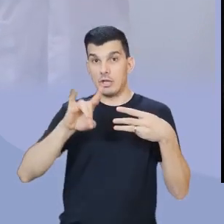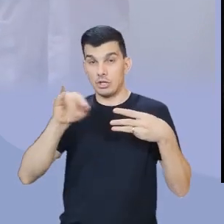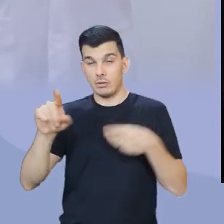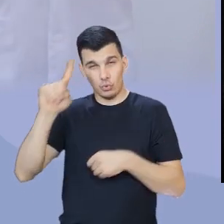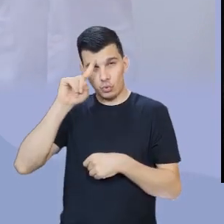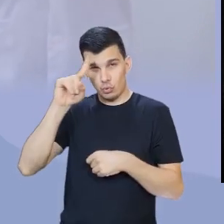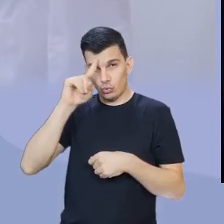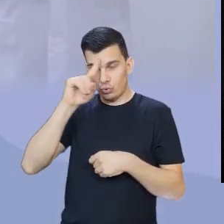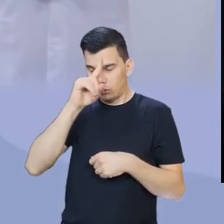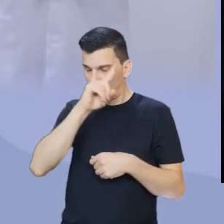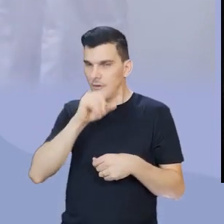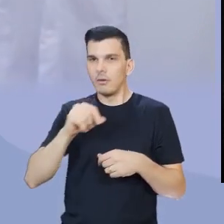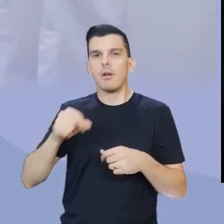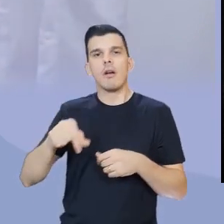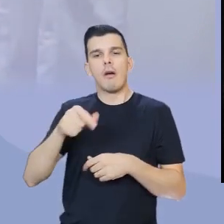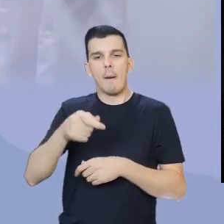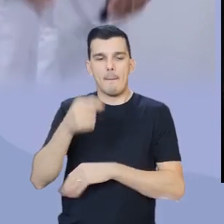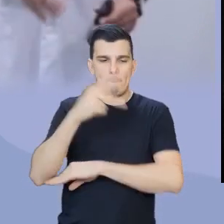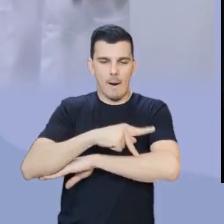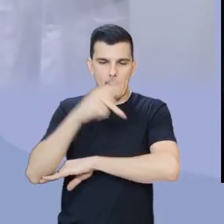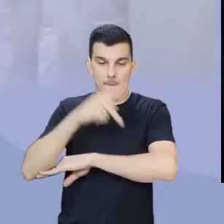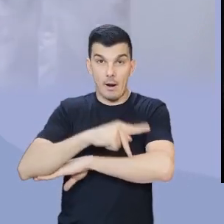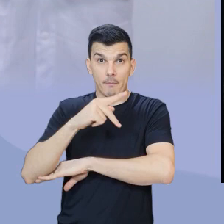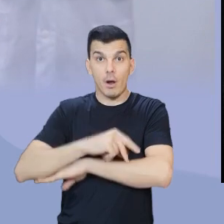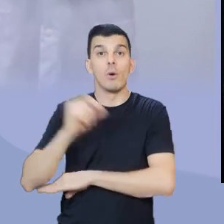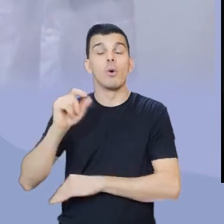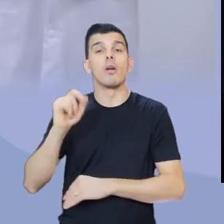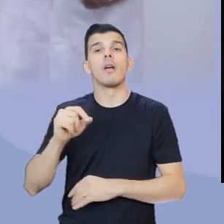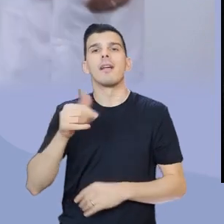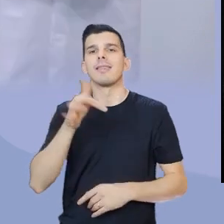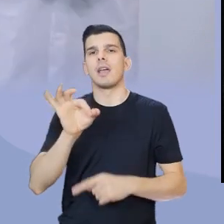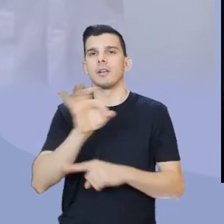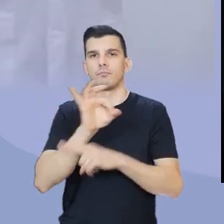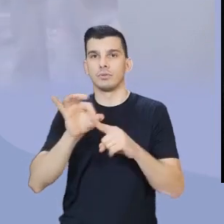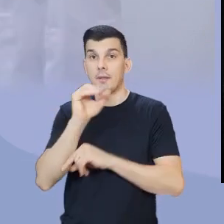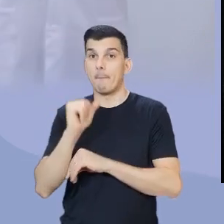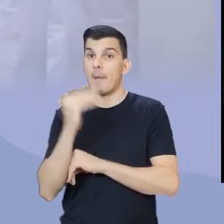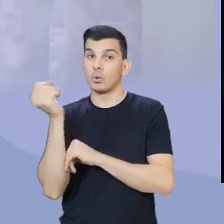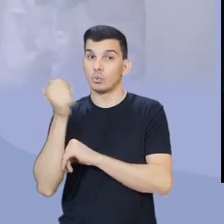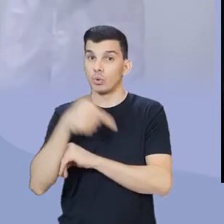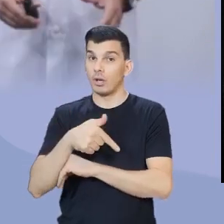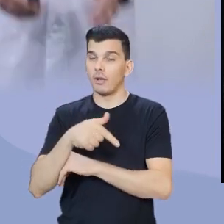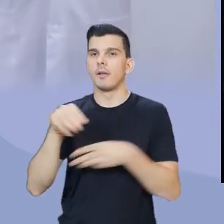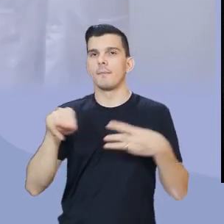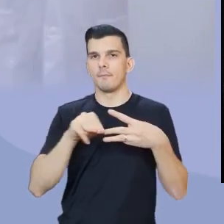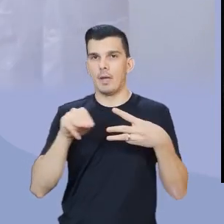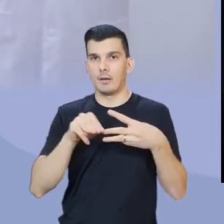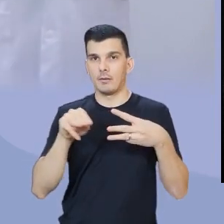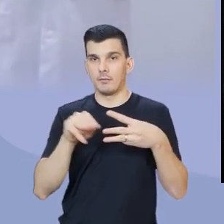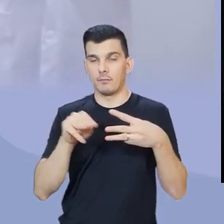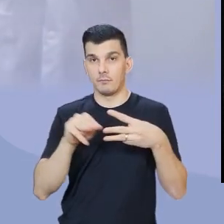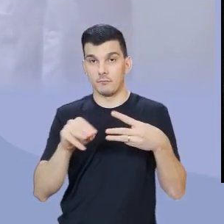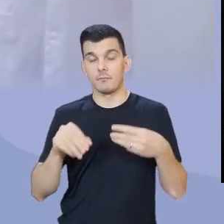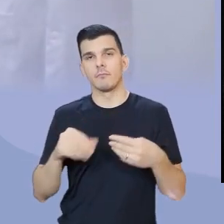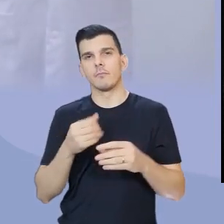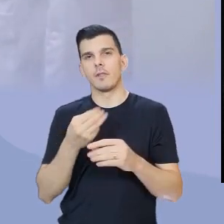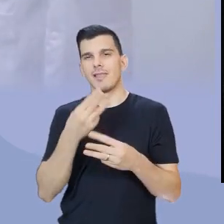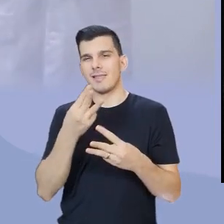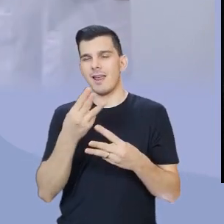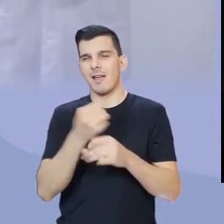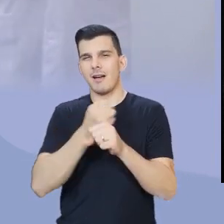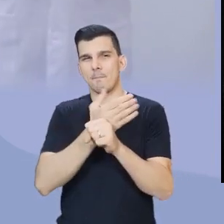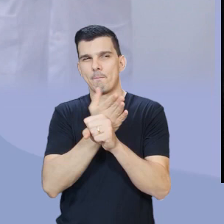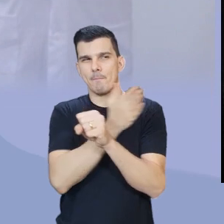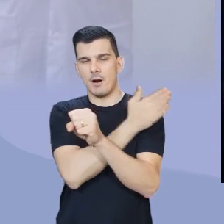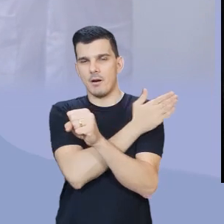de petróleo no Brasil em 2012 seria 10% superior à média dos